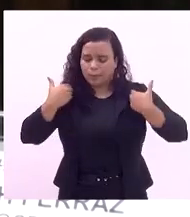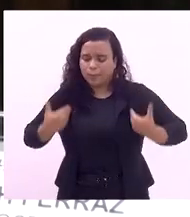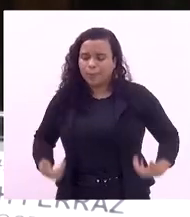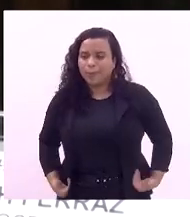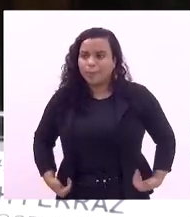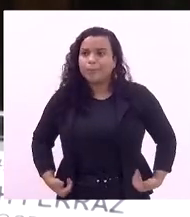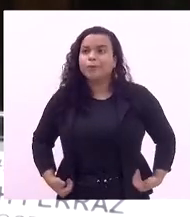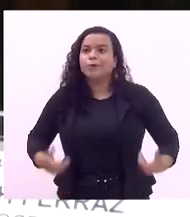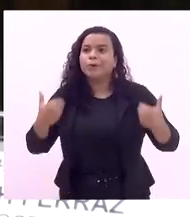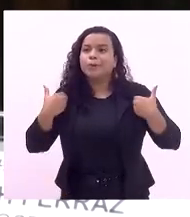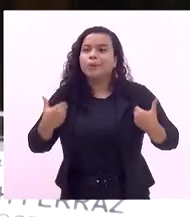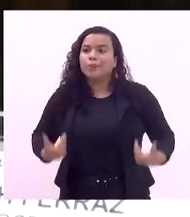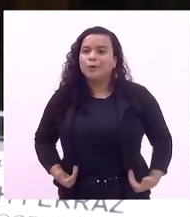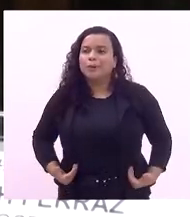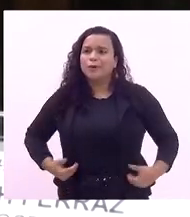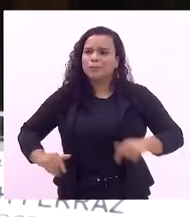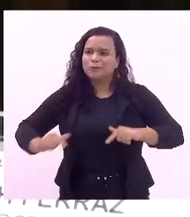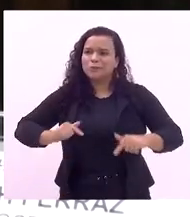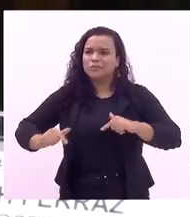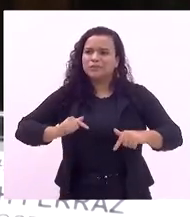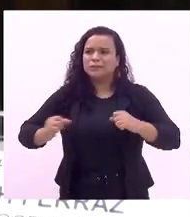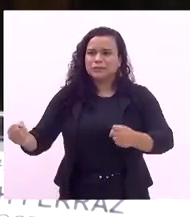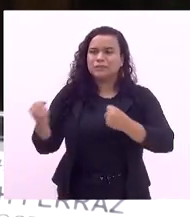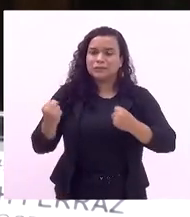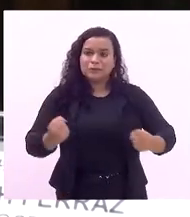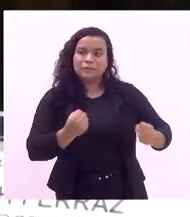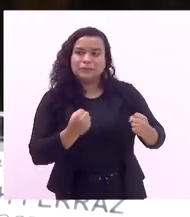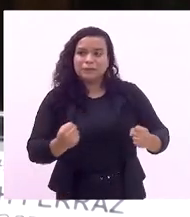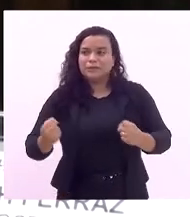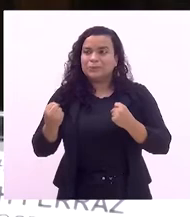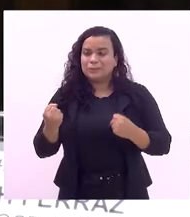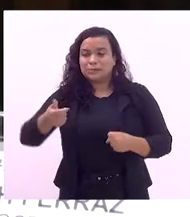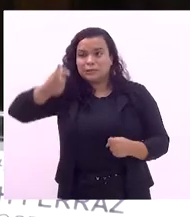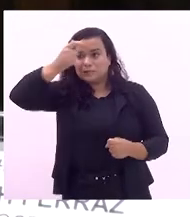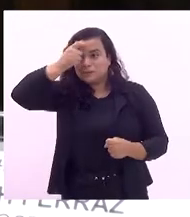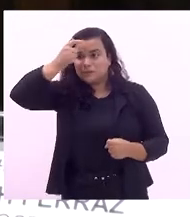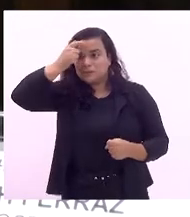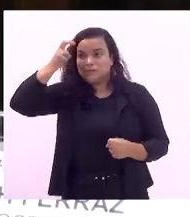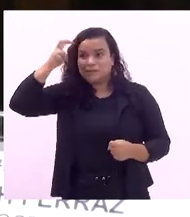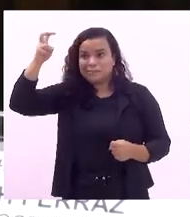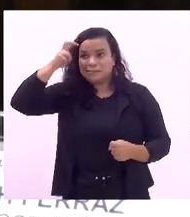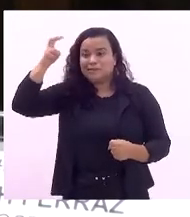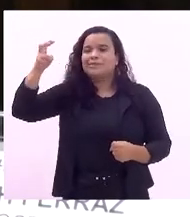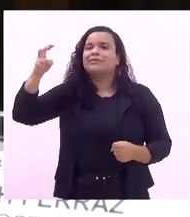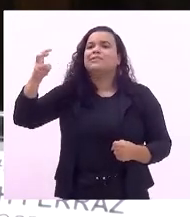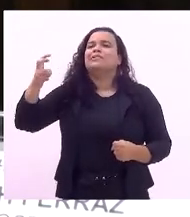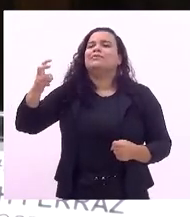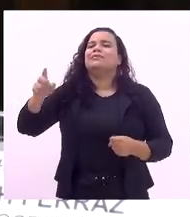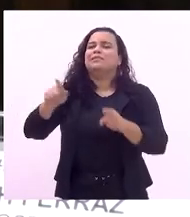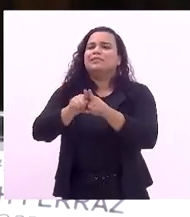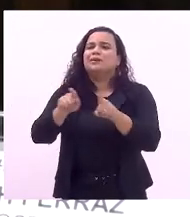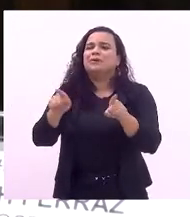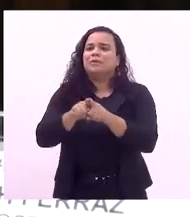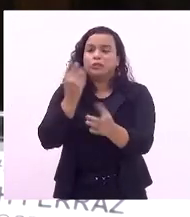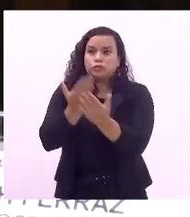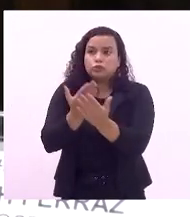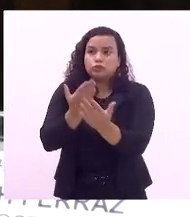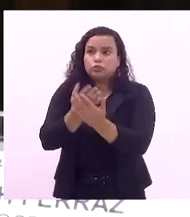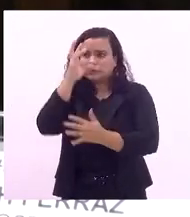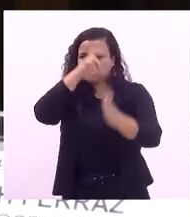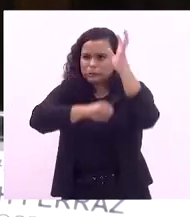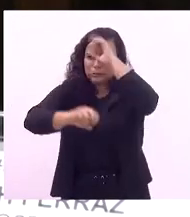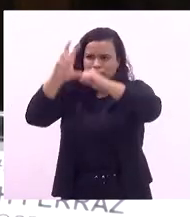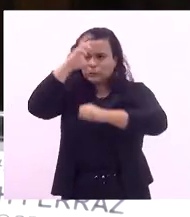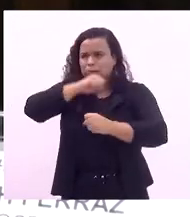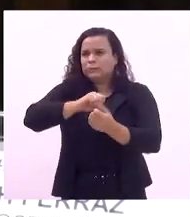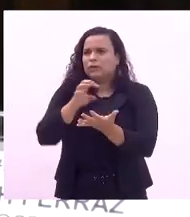e o corpo nós trabalhamos com educação física e intelecto na sua alma nos trabalhamos com estudo